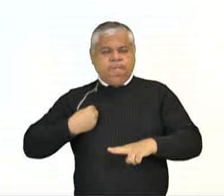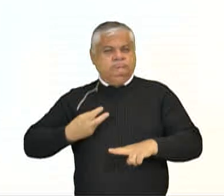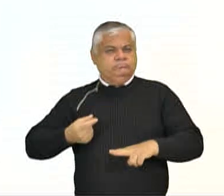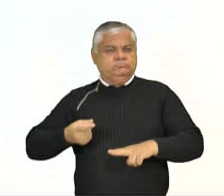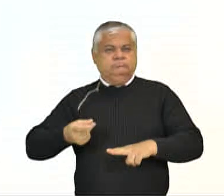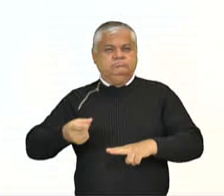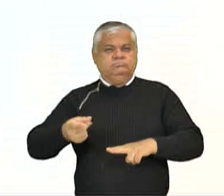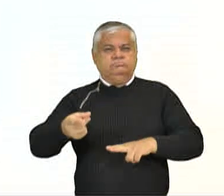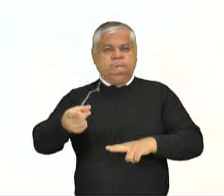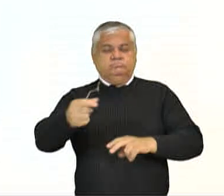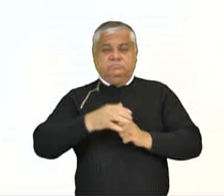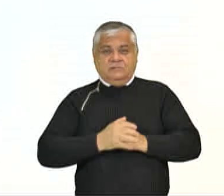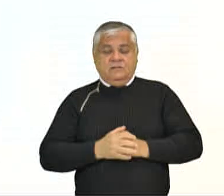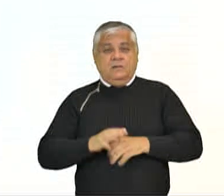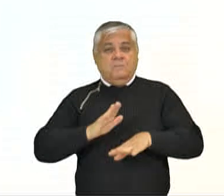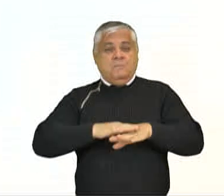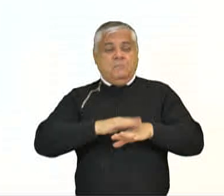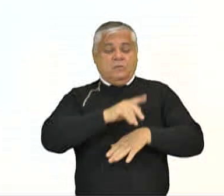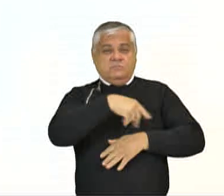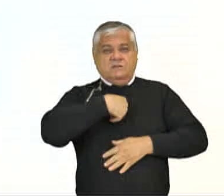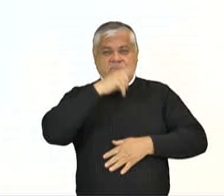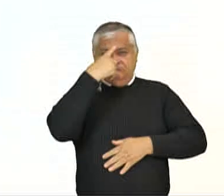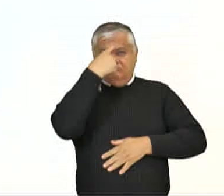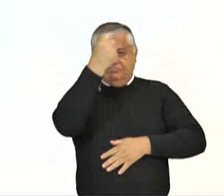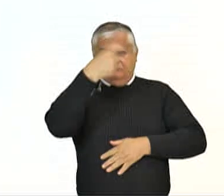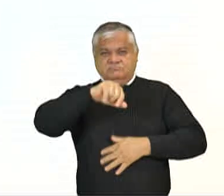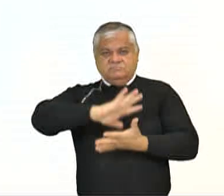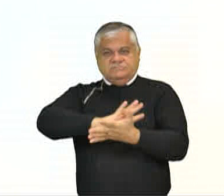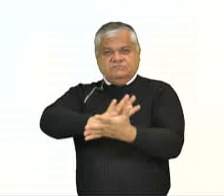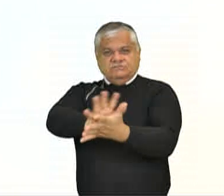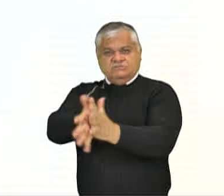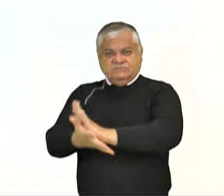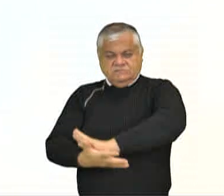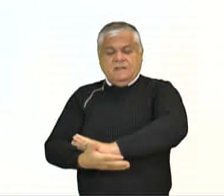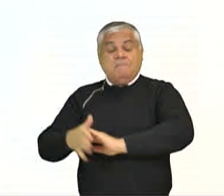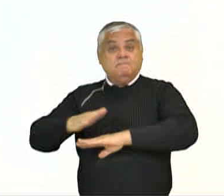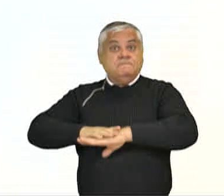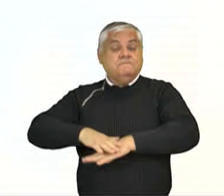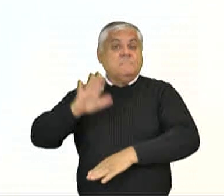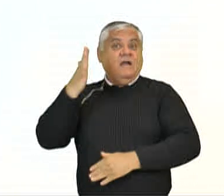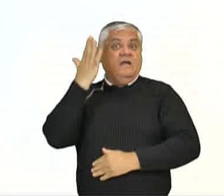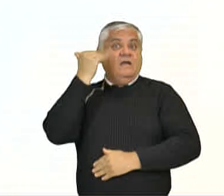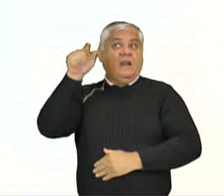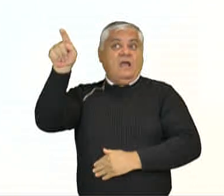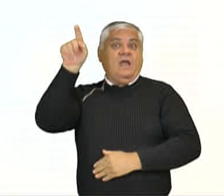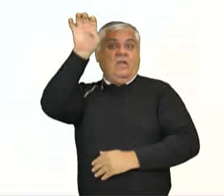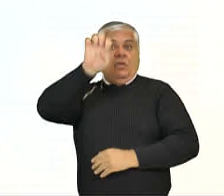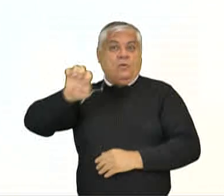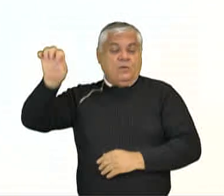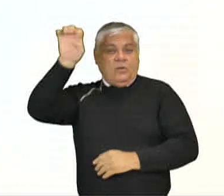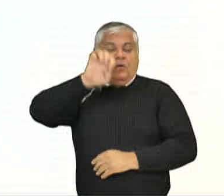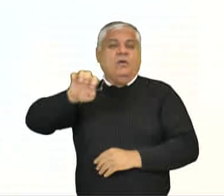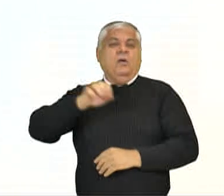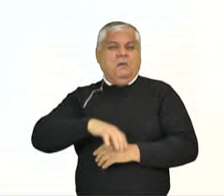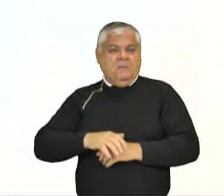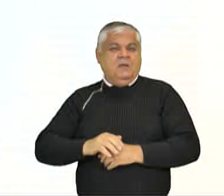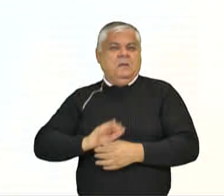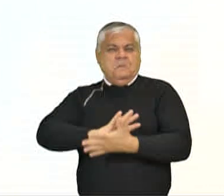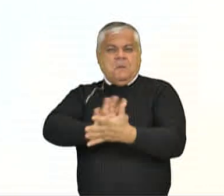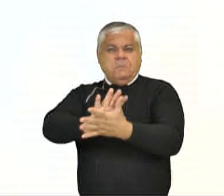por ter conduzido o massacre de Srebrenica, o maior genocídio ocorrido na Europa no pós-guerra, com o assassinato